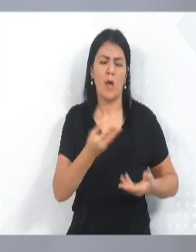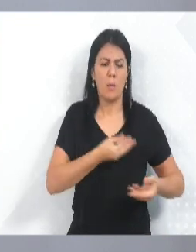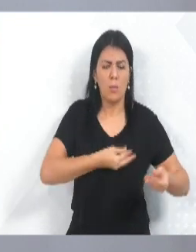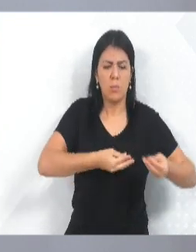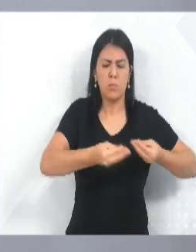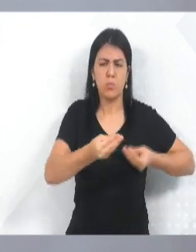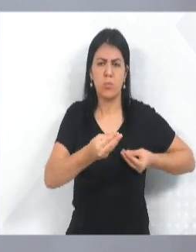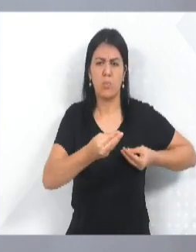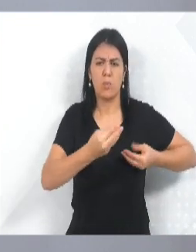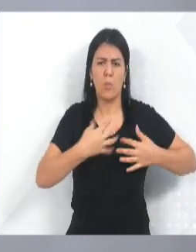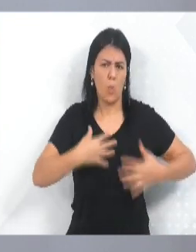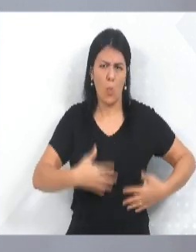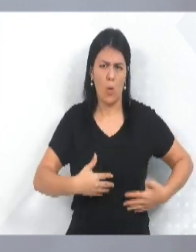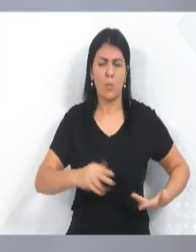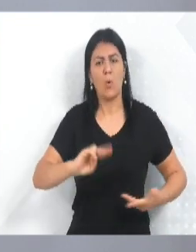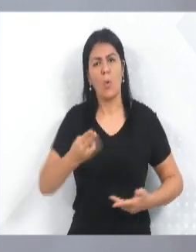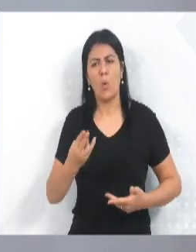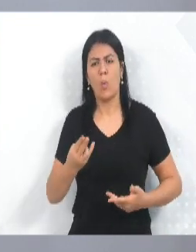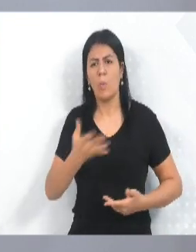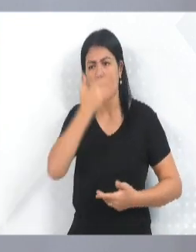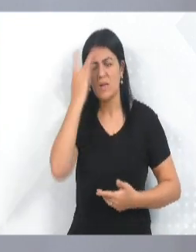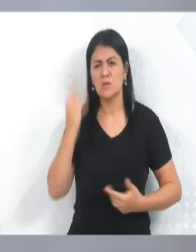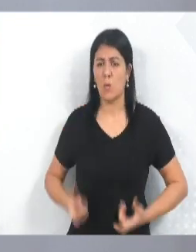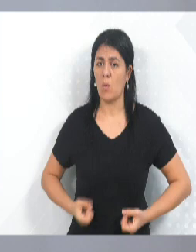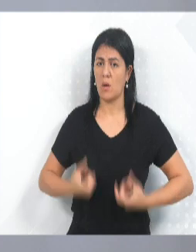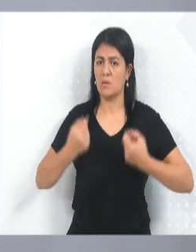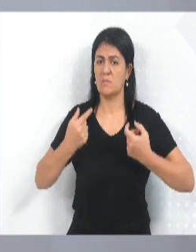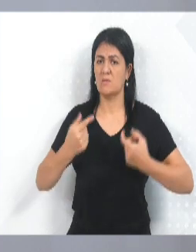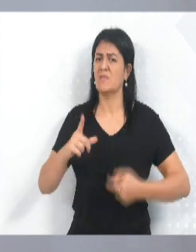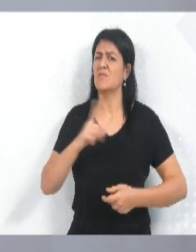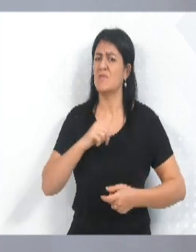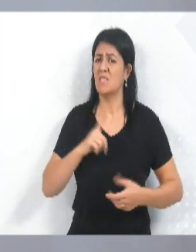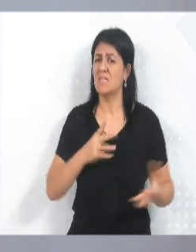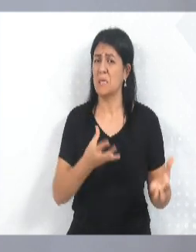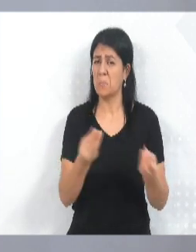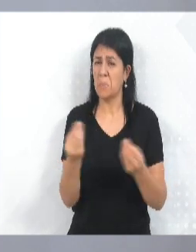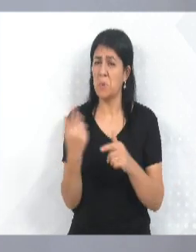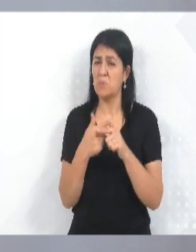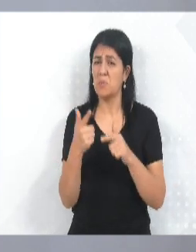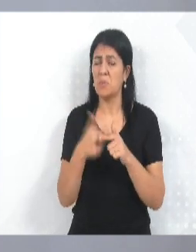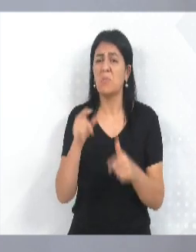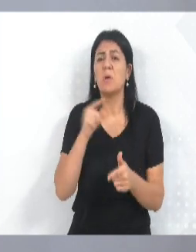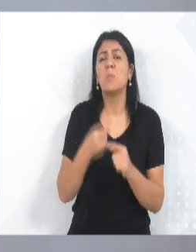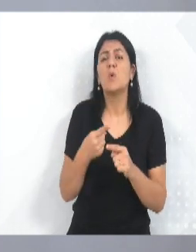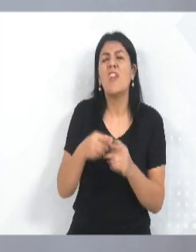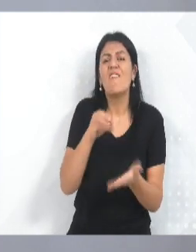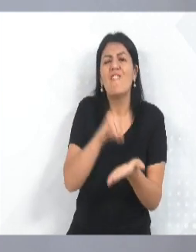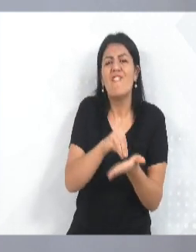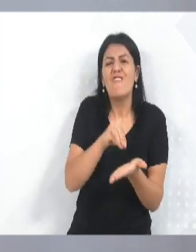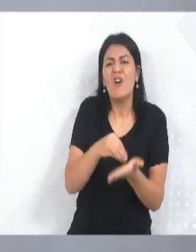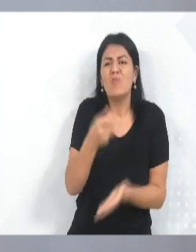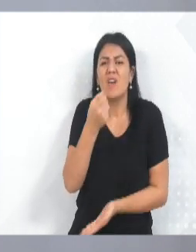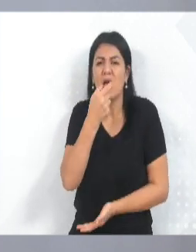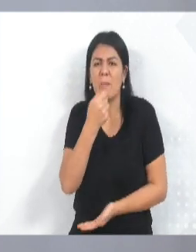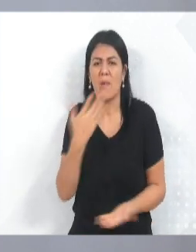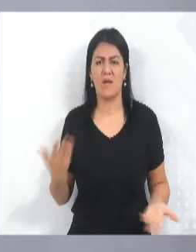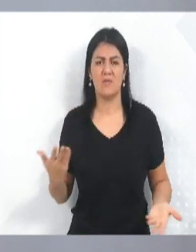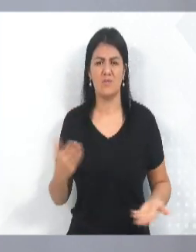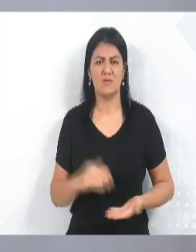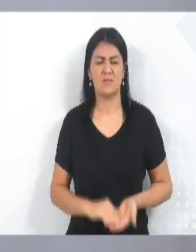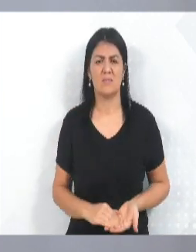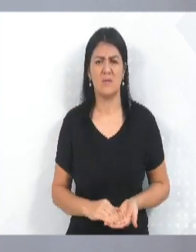oncológicos vão ser impactados muito sobre a ausência de antibiótico é esse problema de